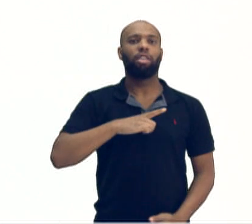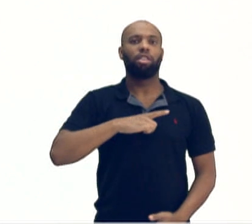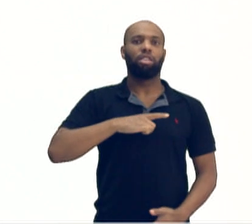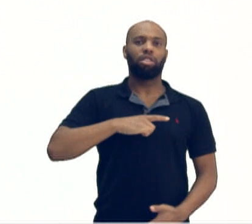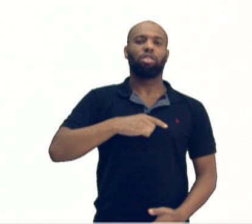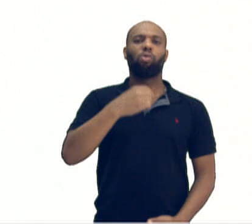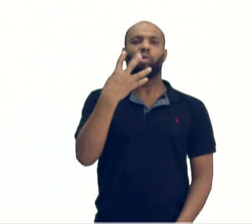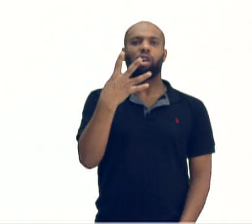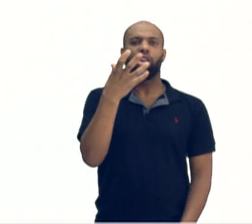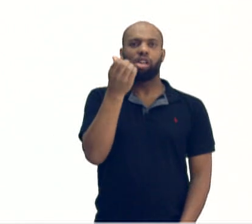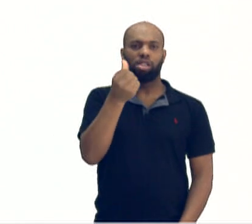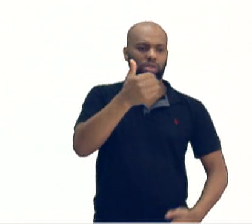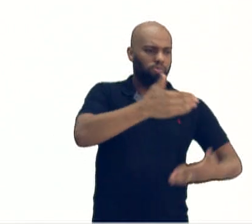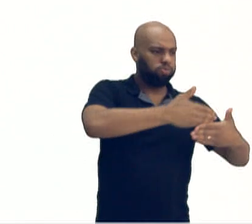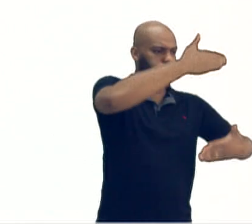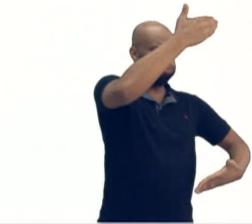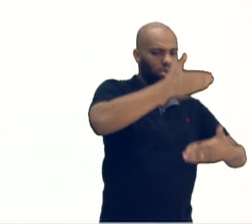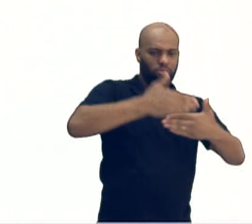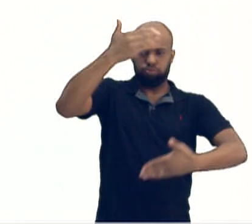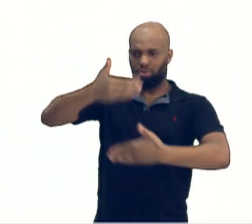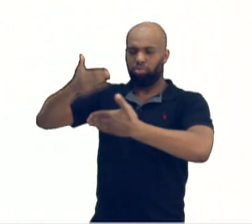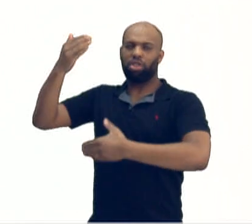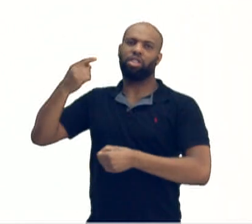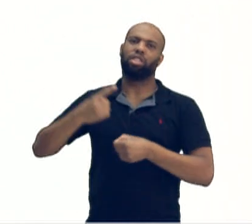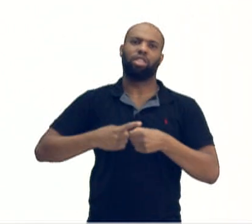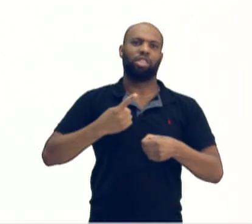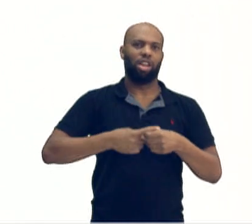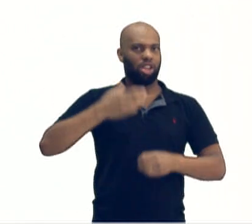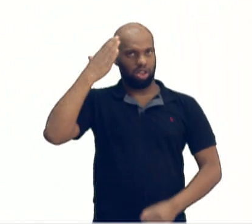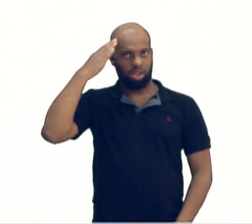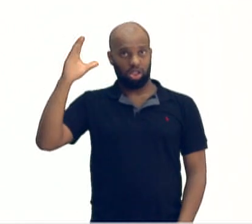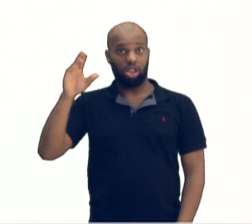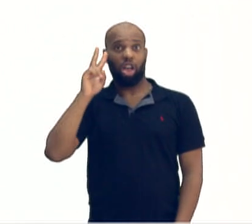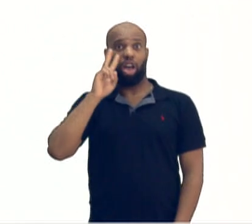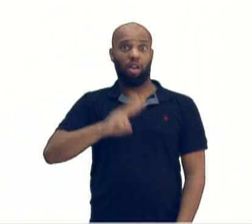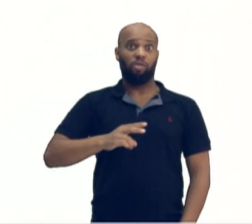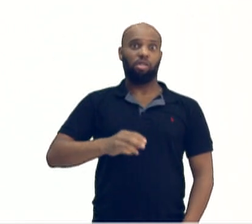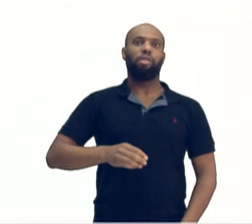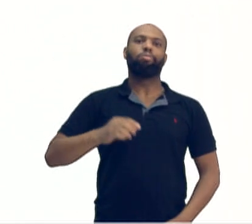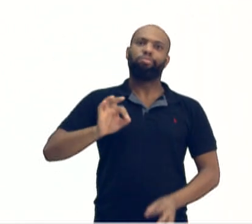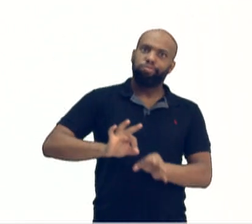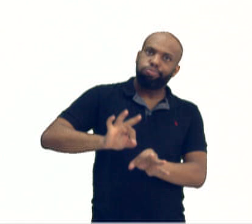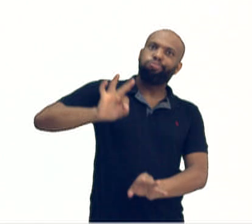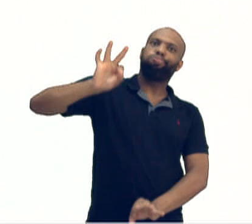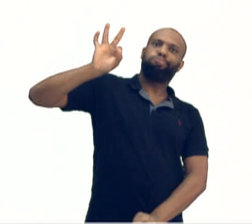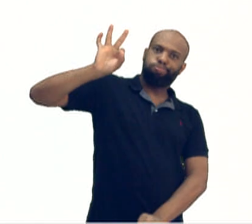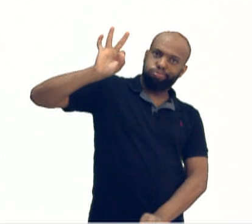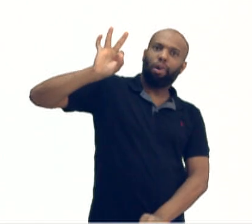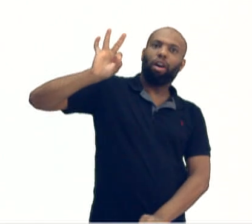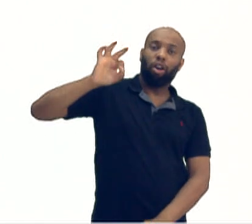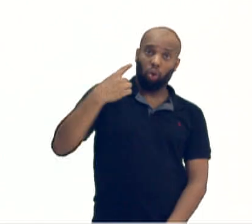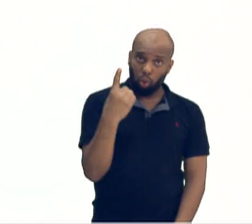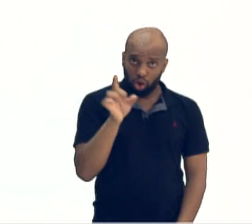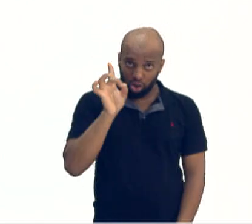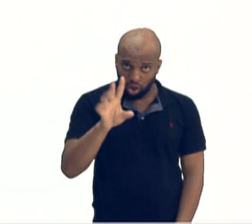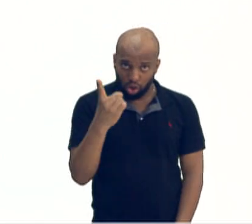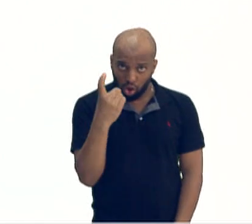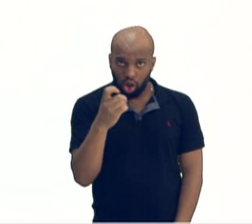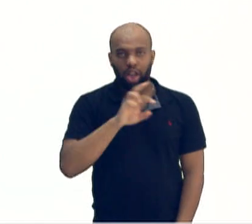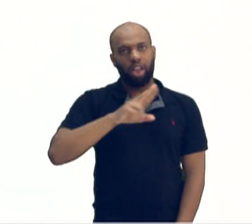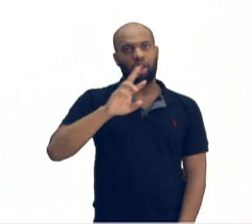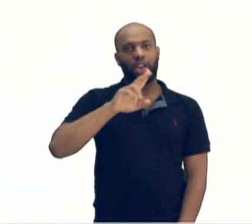46 murais espalhados pela cidade. Gente, olha o tamanho desse mural, né? E não é um mural que ele